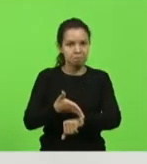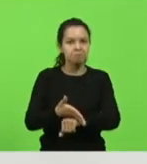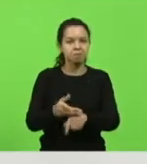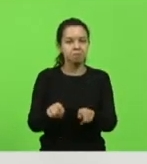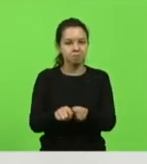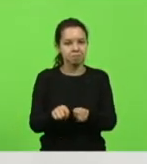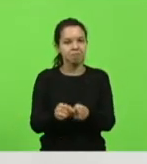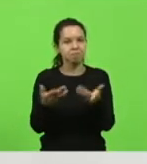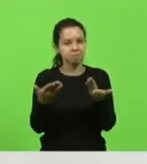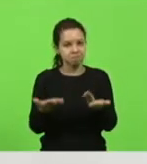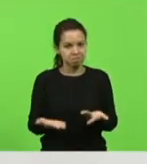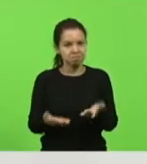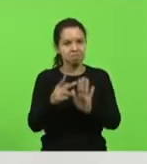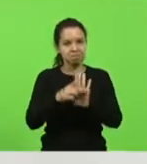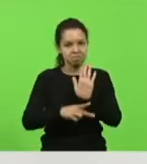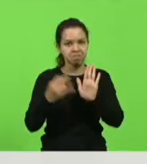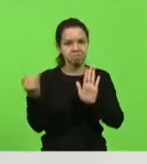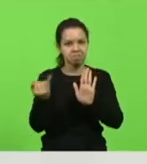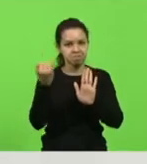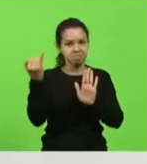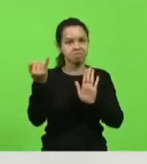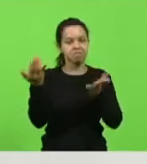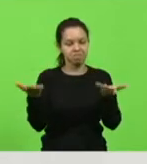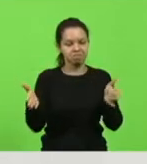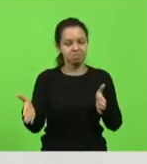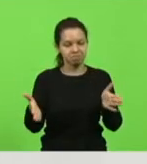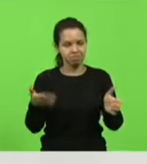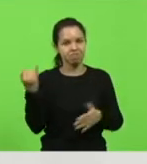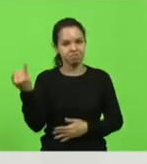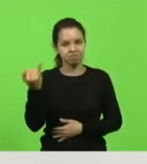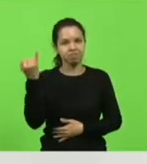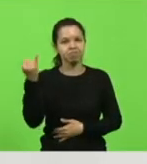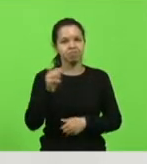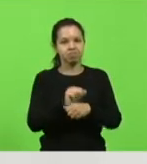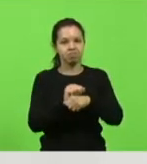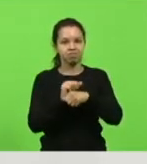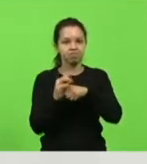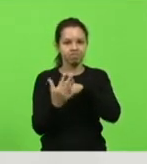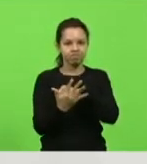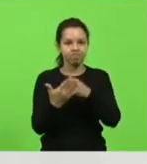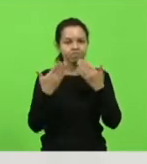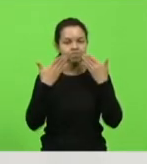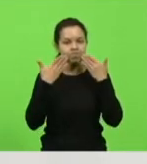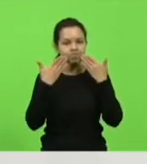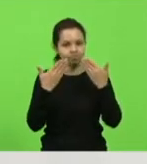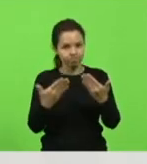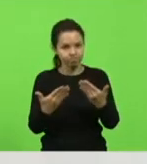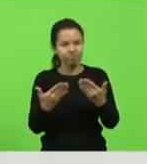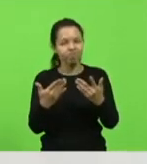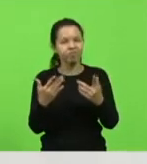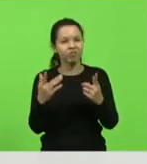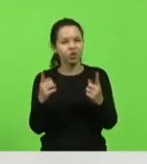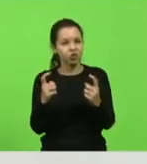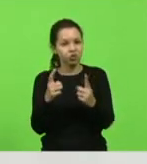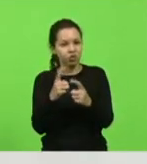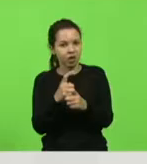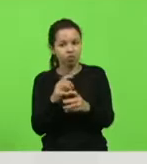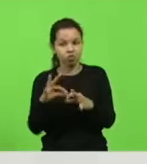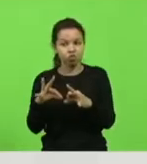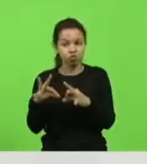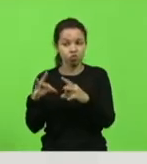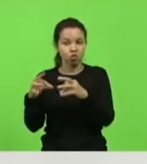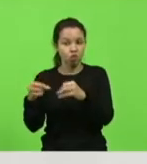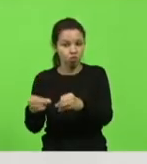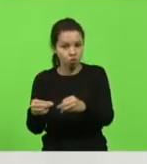e esse momento não poderia ser mais propício a pandemia demonstrou é notória a dificuldade de todos os poderes